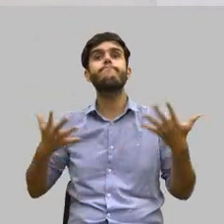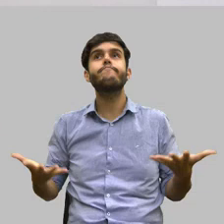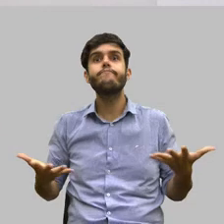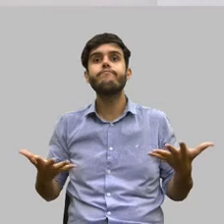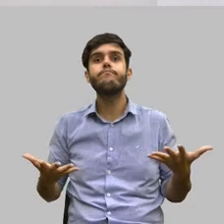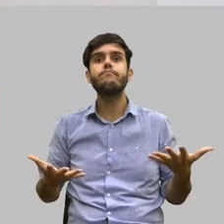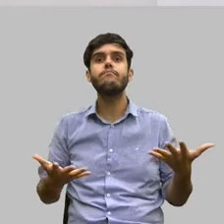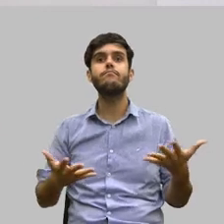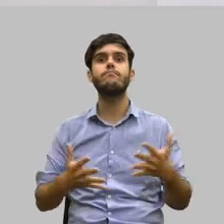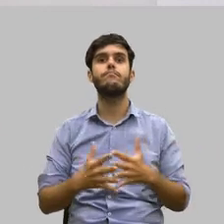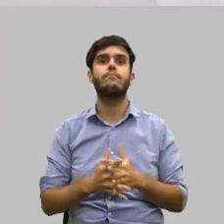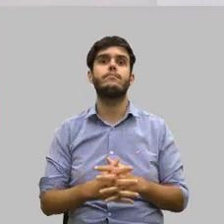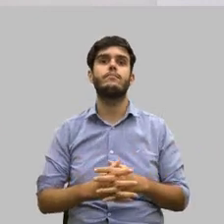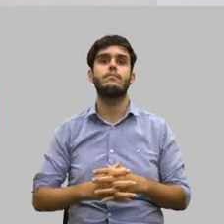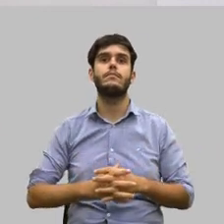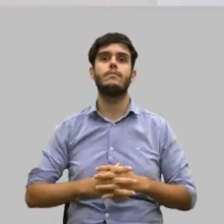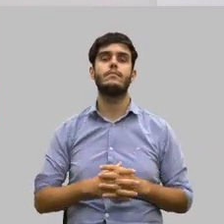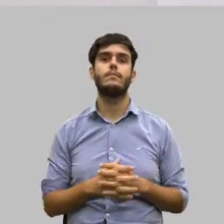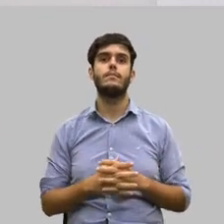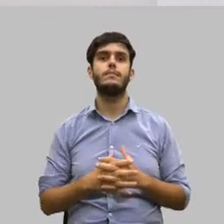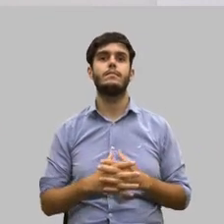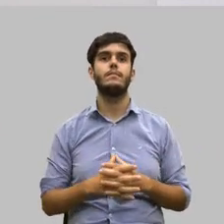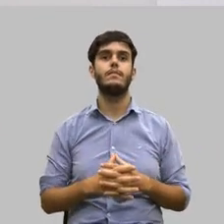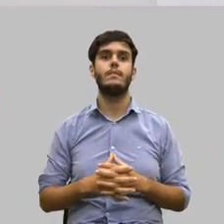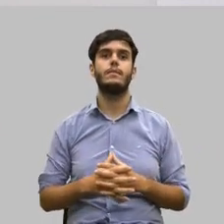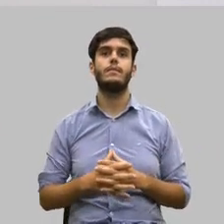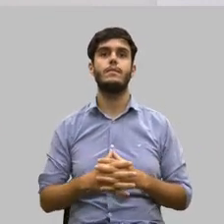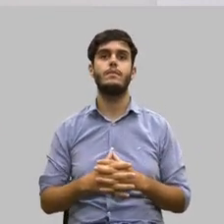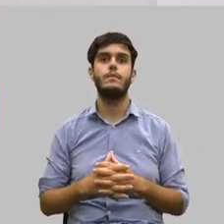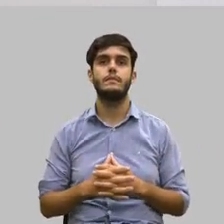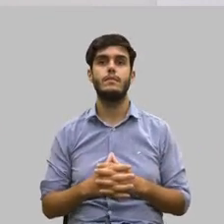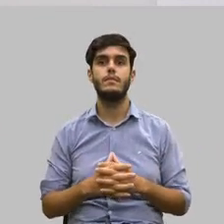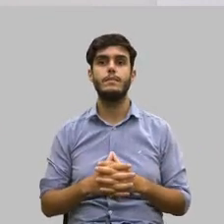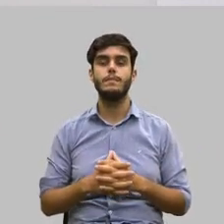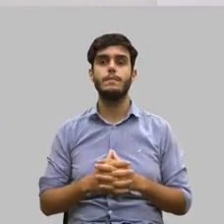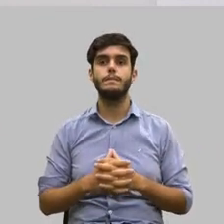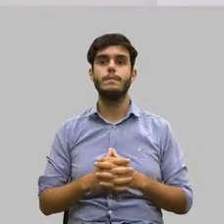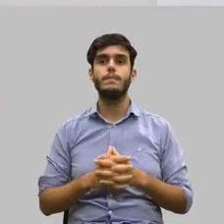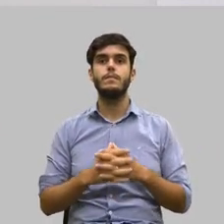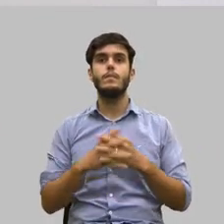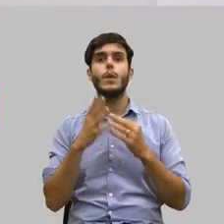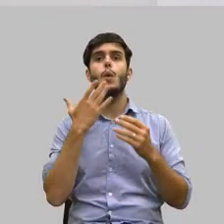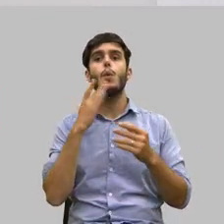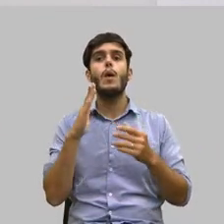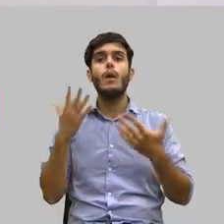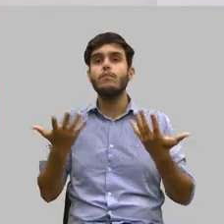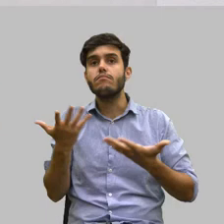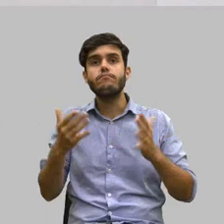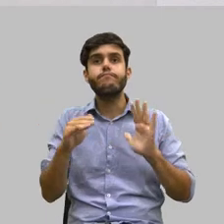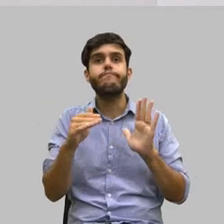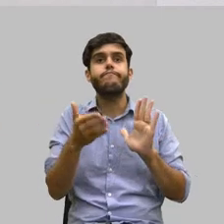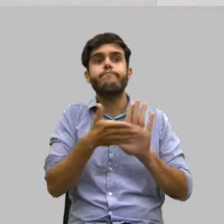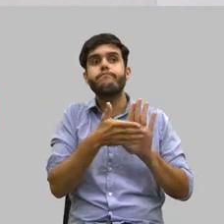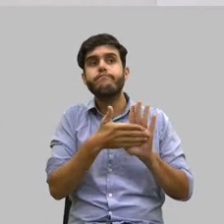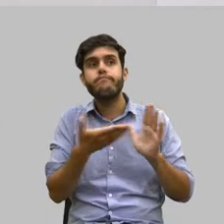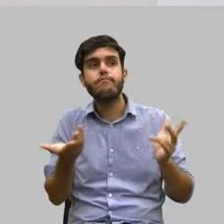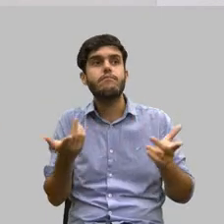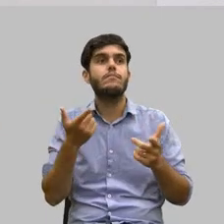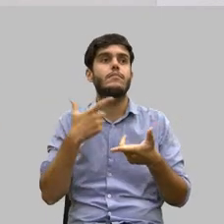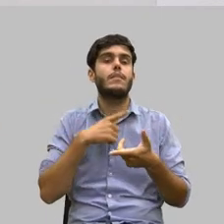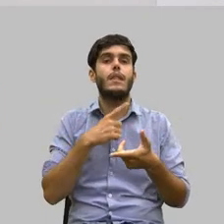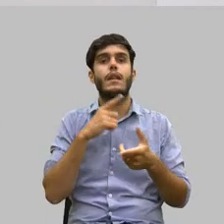foi foi eh eh qual que é o balanço que a instituição tem a respeito